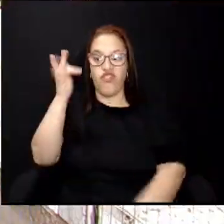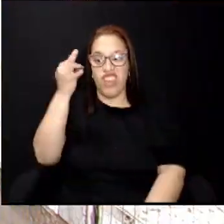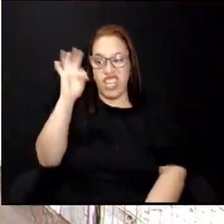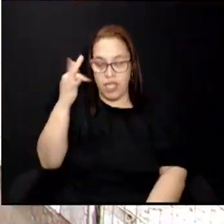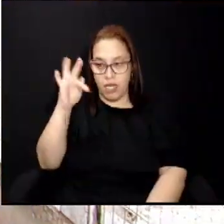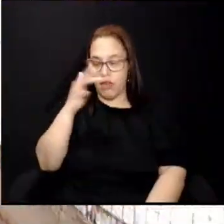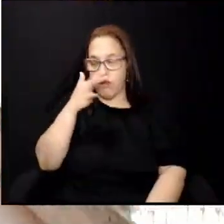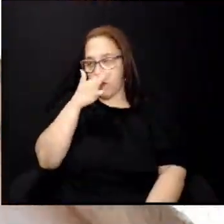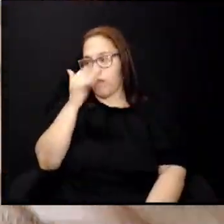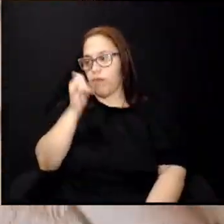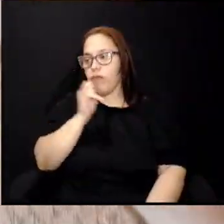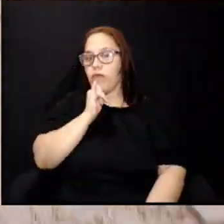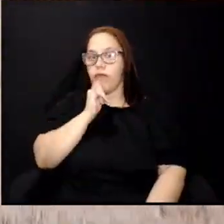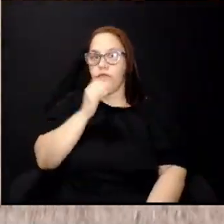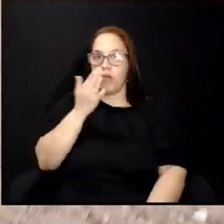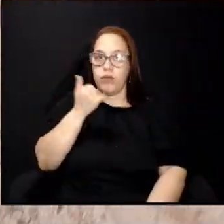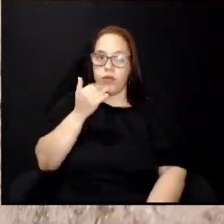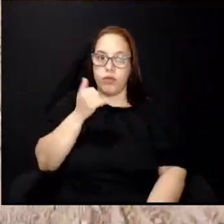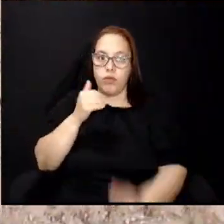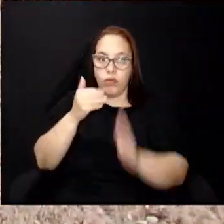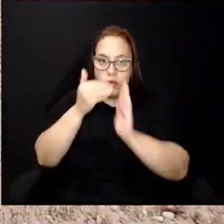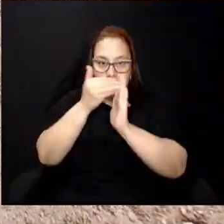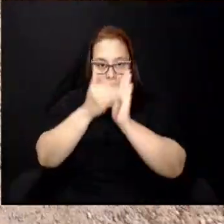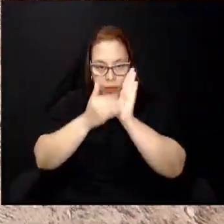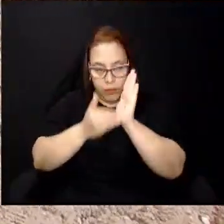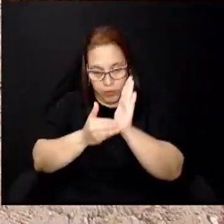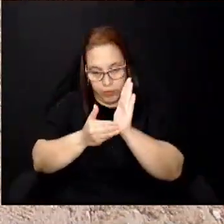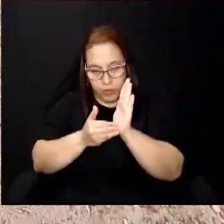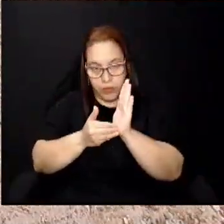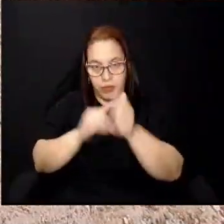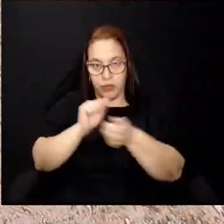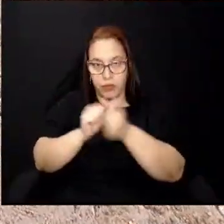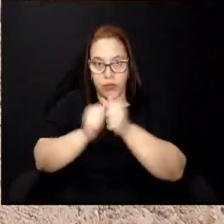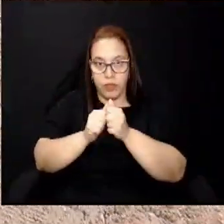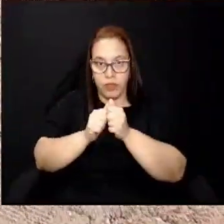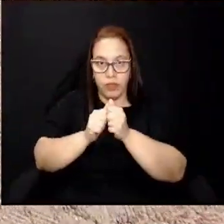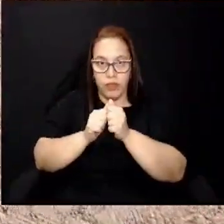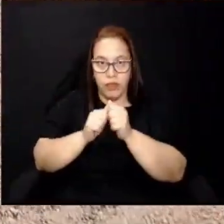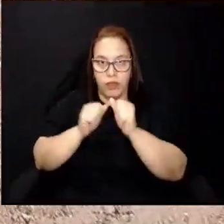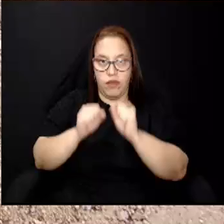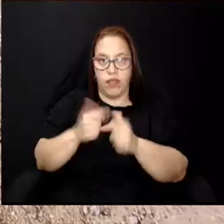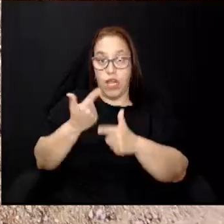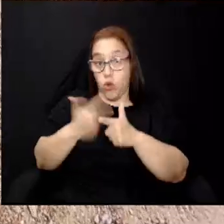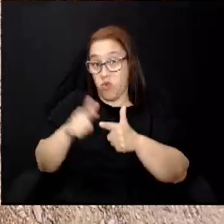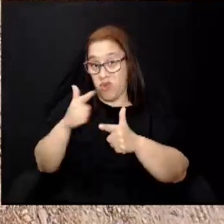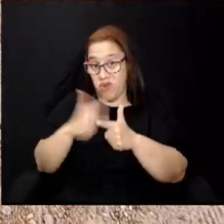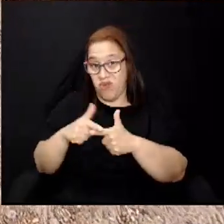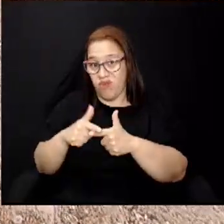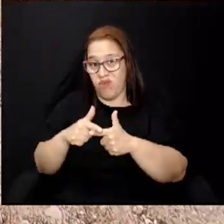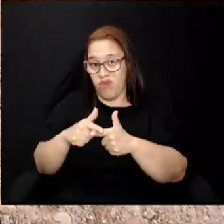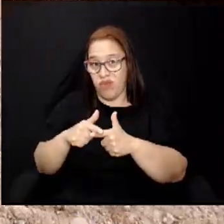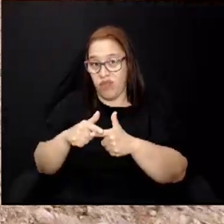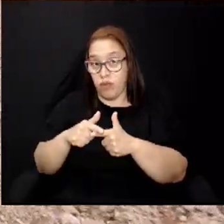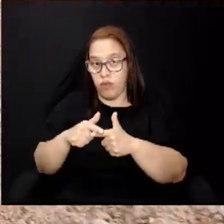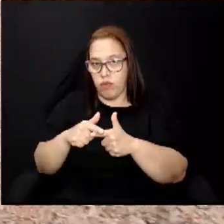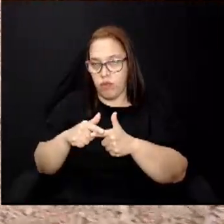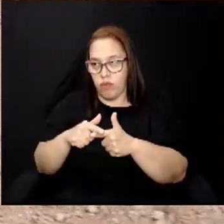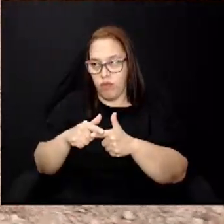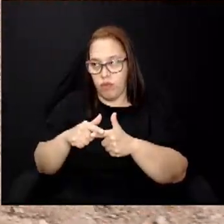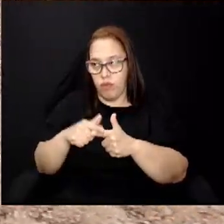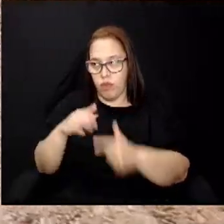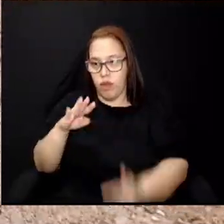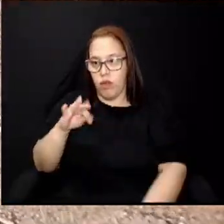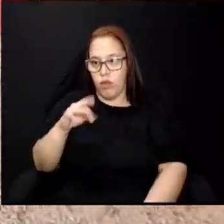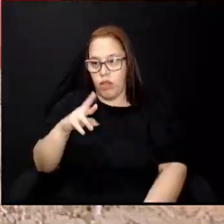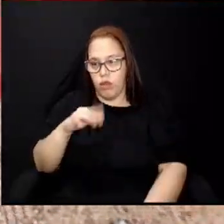fazer a ração, para ela descer aqui adequadamente, sem ficar presa, tem a questão de higroscopia, tem a questão